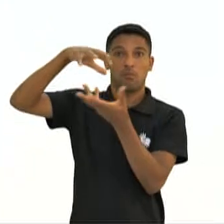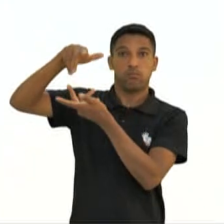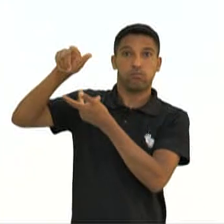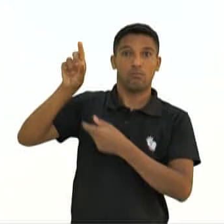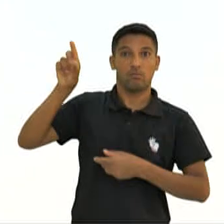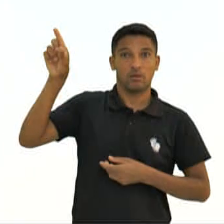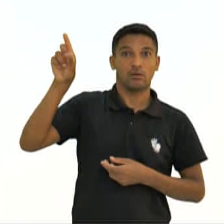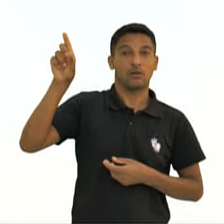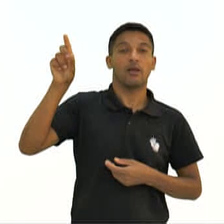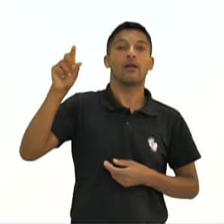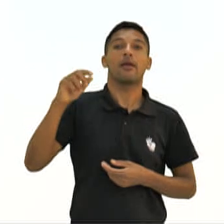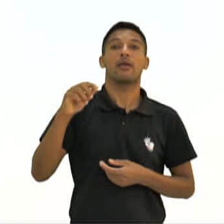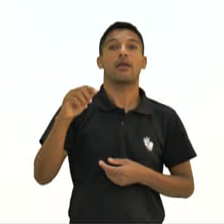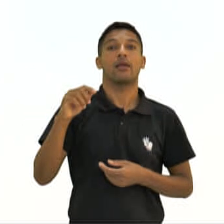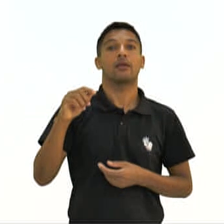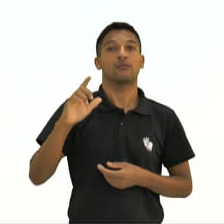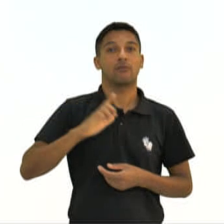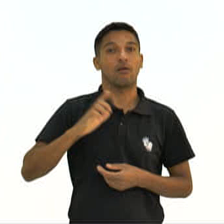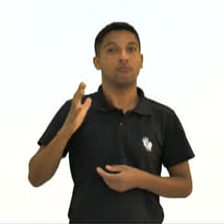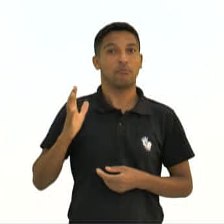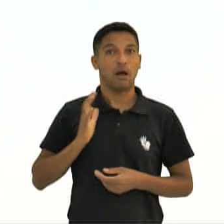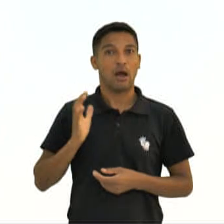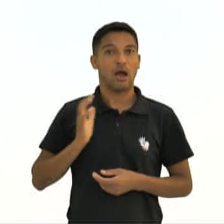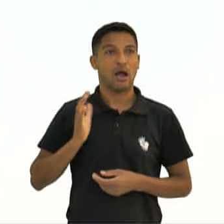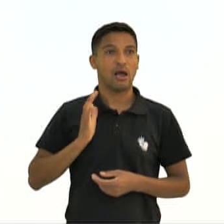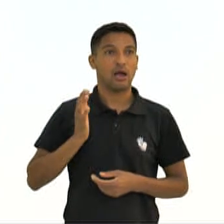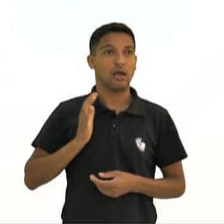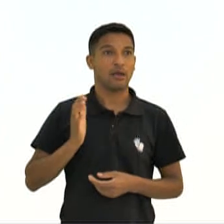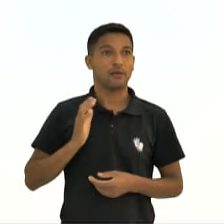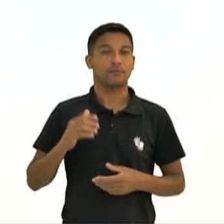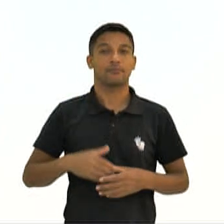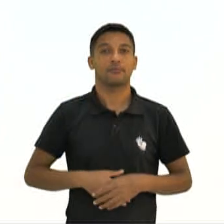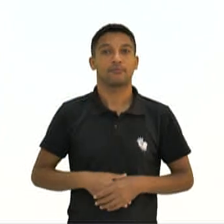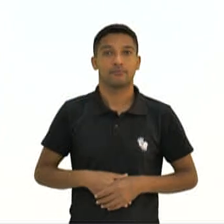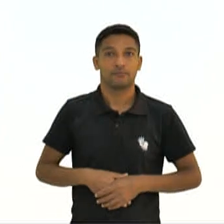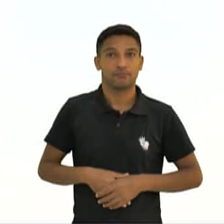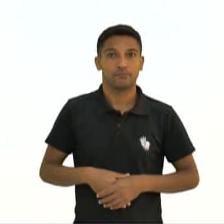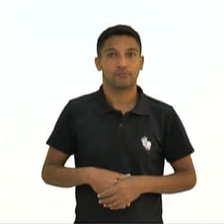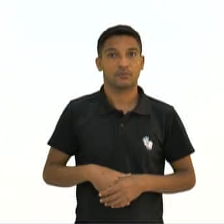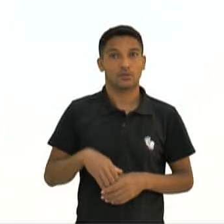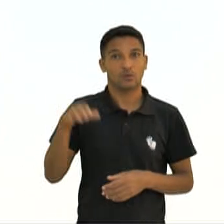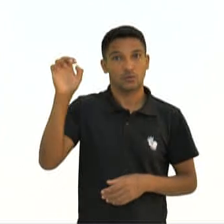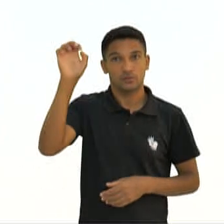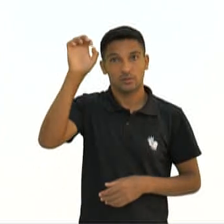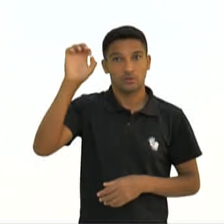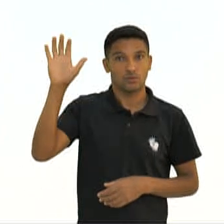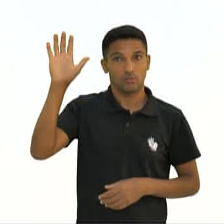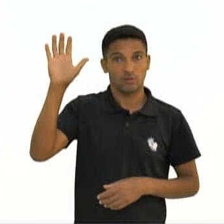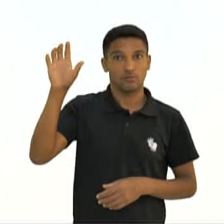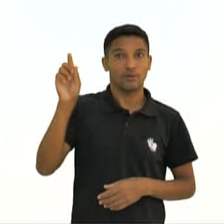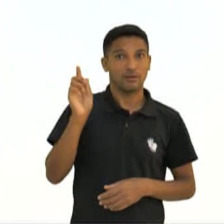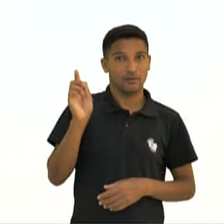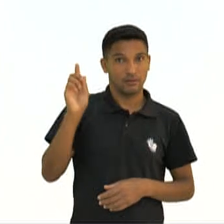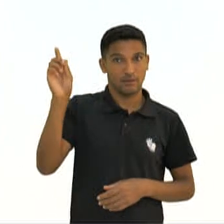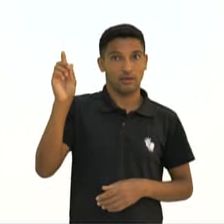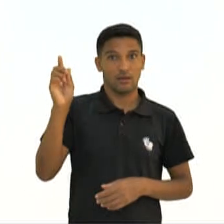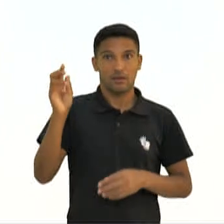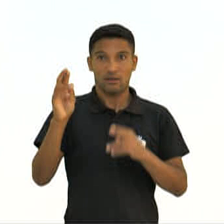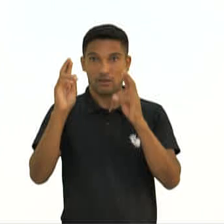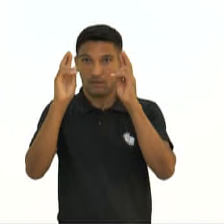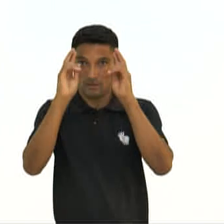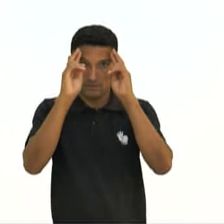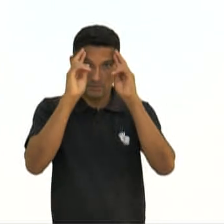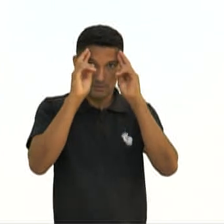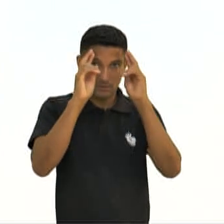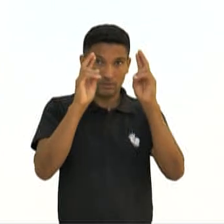que aprendeu, a gente falou disso muitas vezes, né? Os europeus foram aprendendo a se unir, né? Mesmo respeitando as